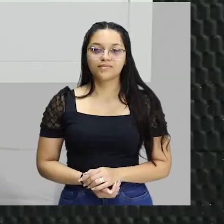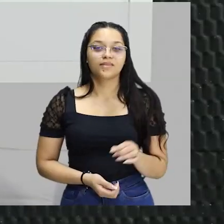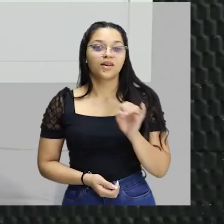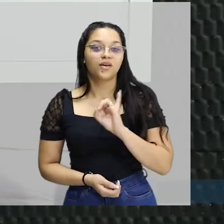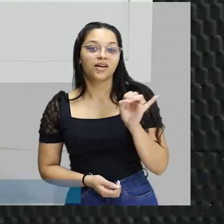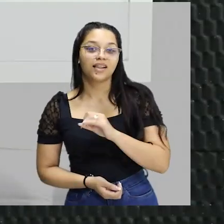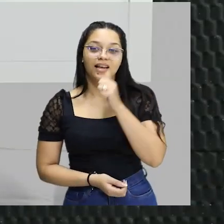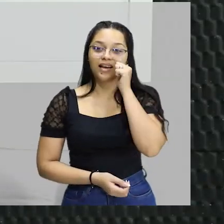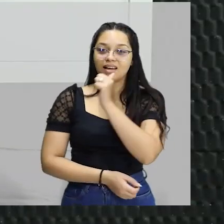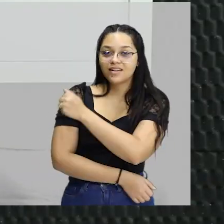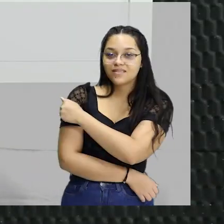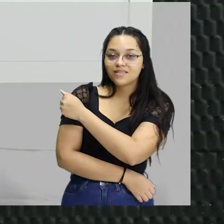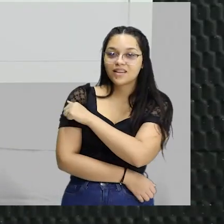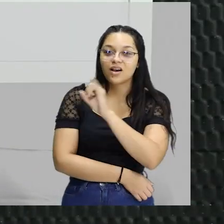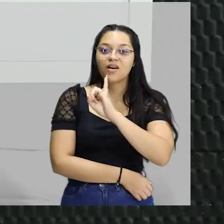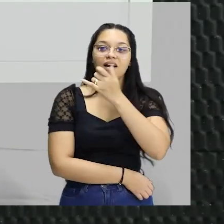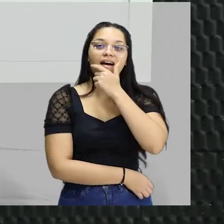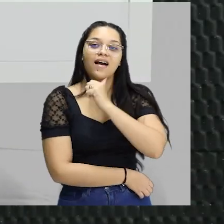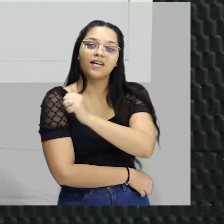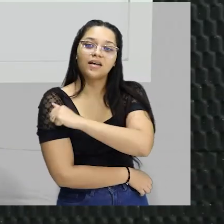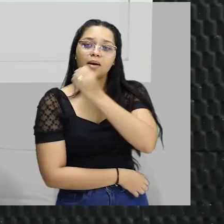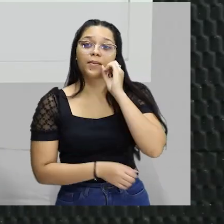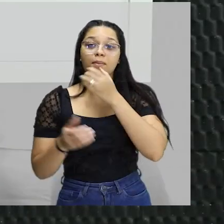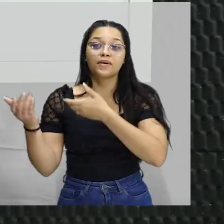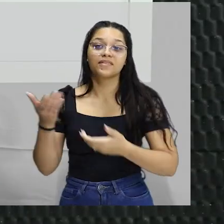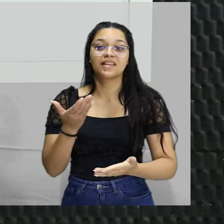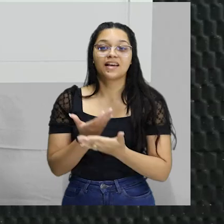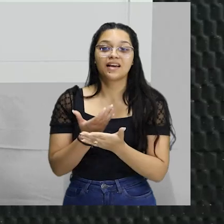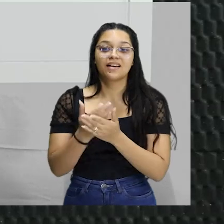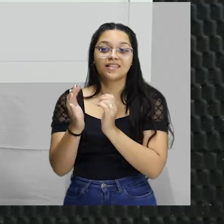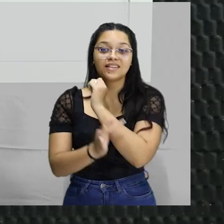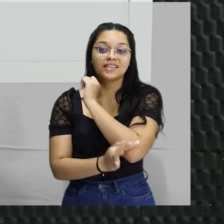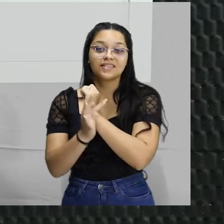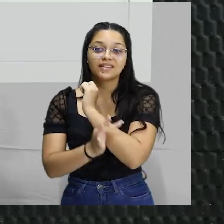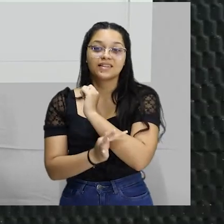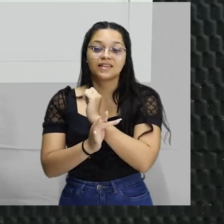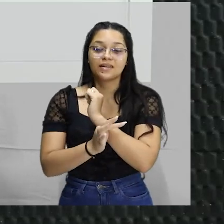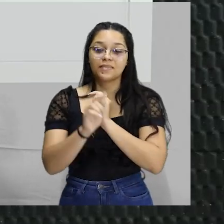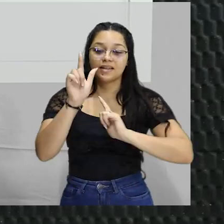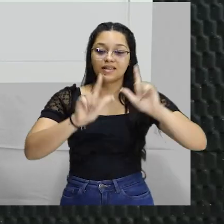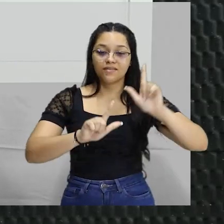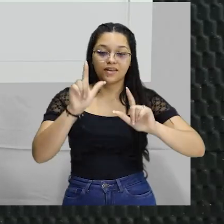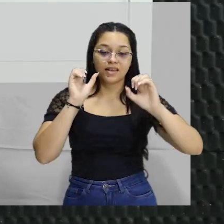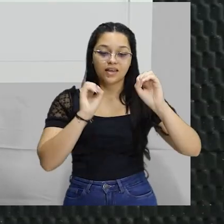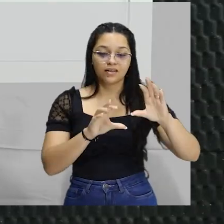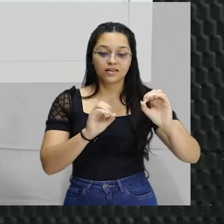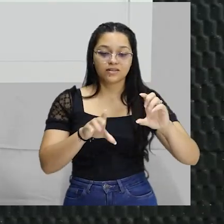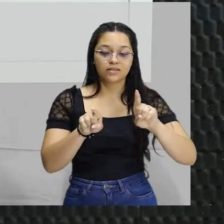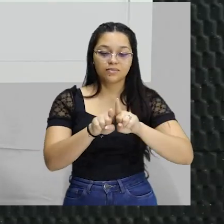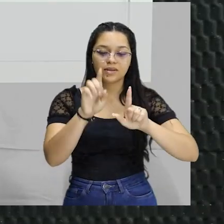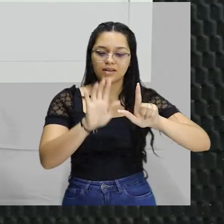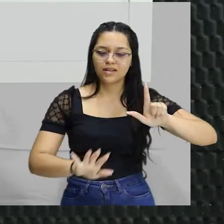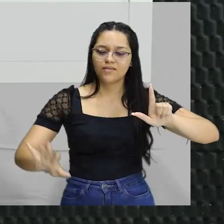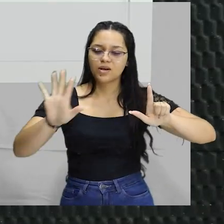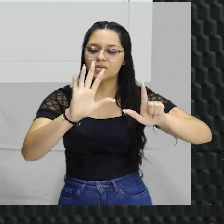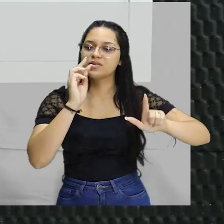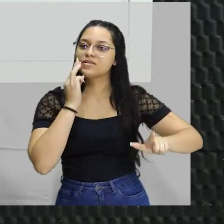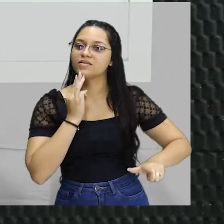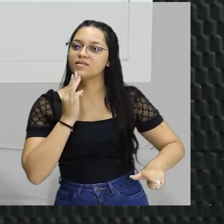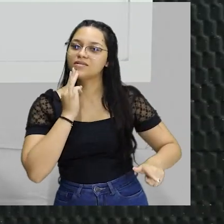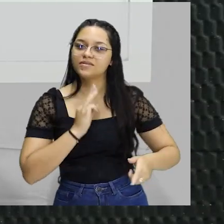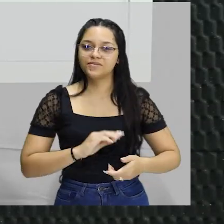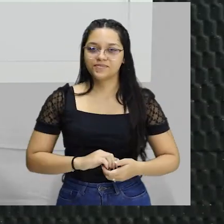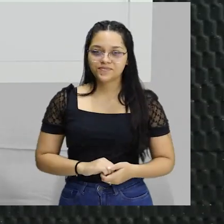Olá, aluna. Olá, aluno. Seja bem-vindo a mais uma aula de física aqui pela TV Educação e também pela plataforma Gonçalves Dias.